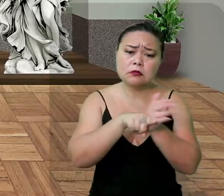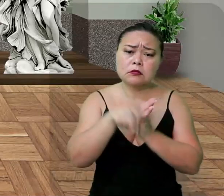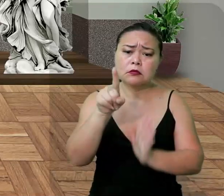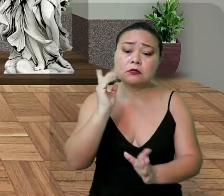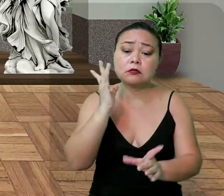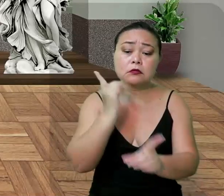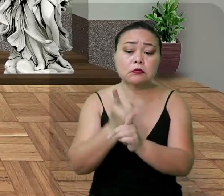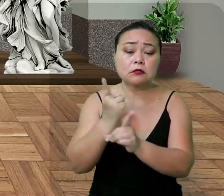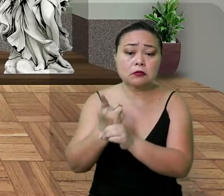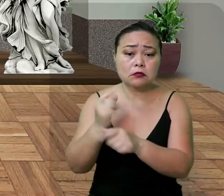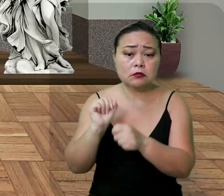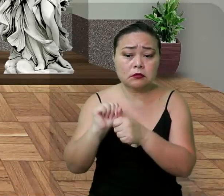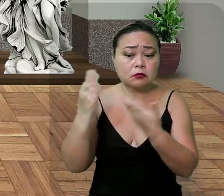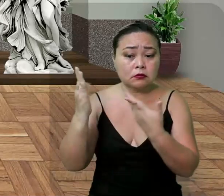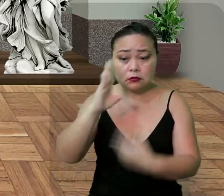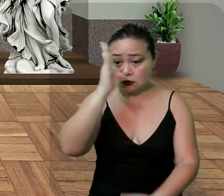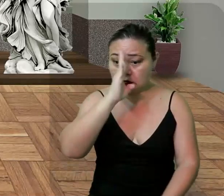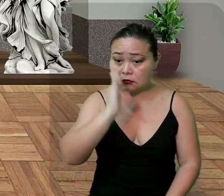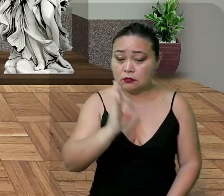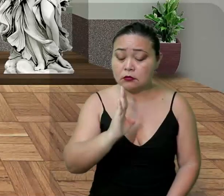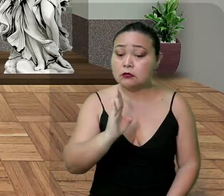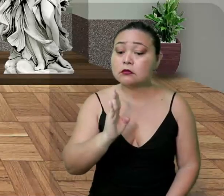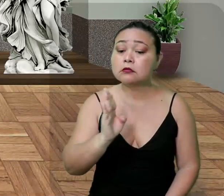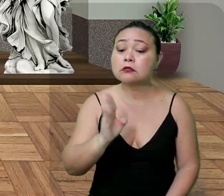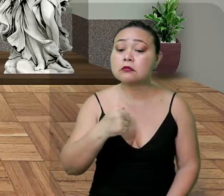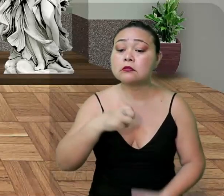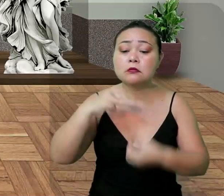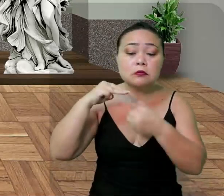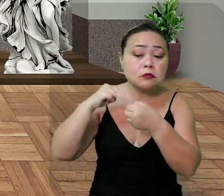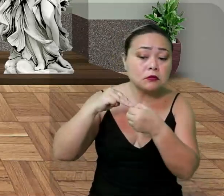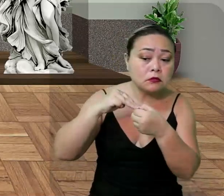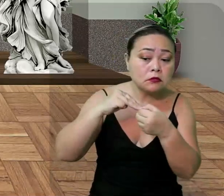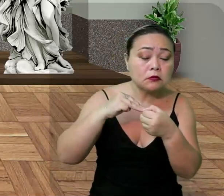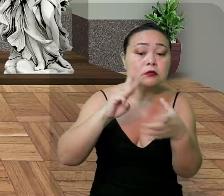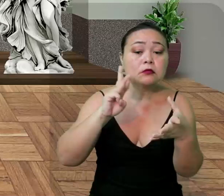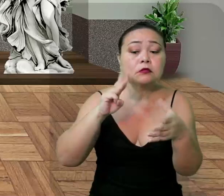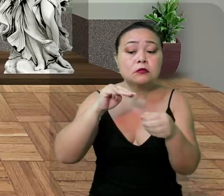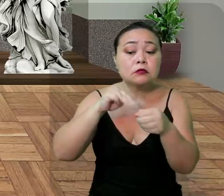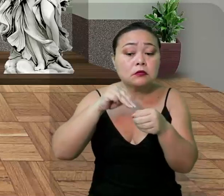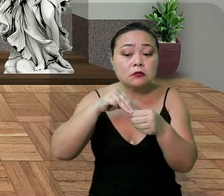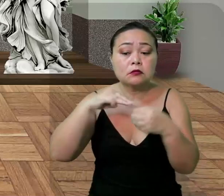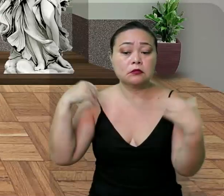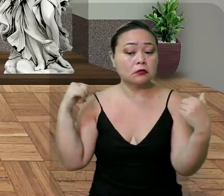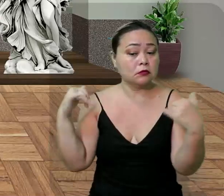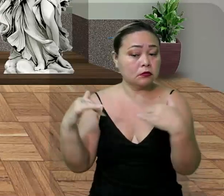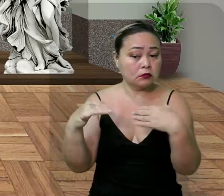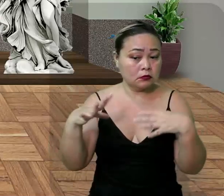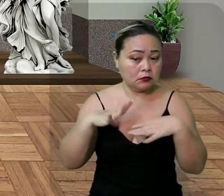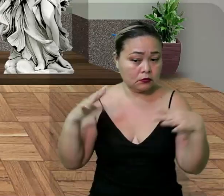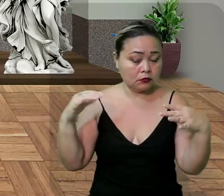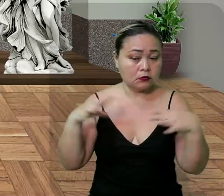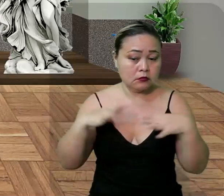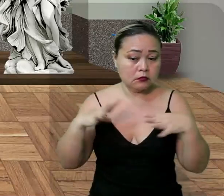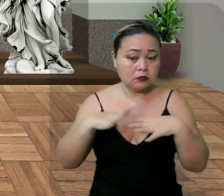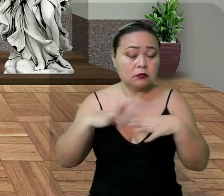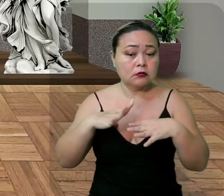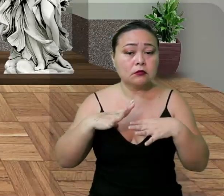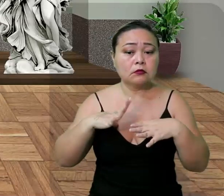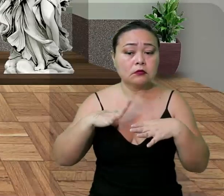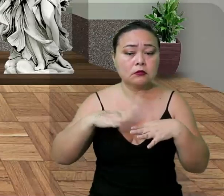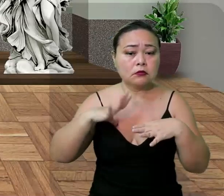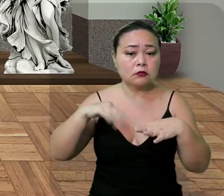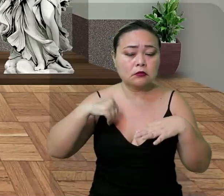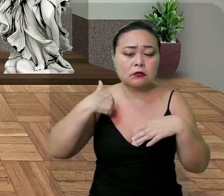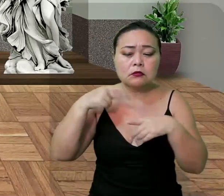pesquisar que você encontra no Brasil municípios, cidades que é